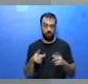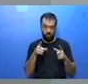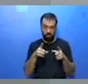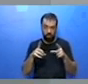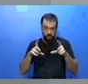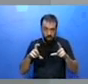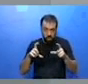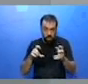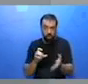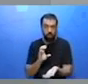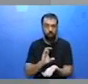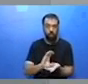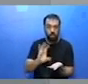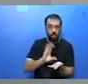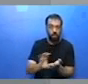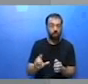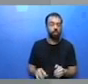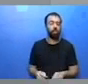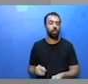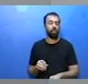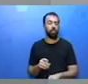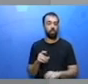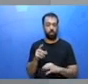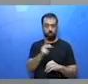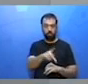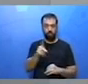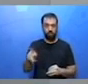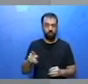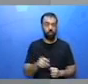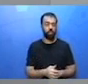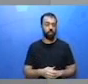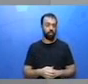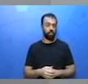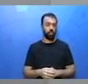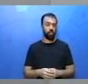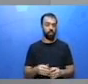atividades, postar no particular do professor, tutor de vocês. Fiquem com Deus.